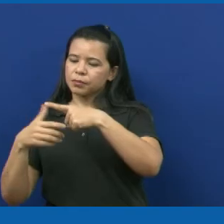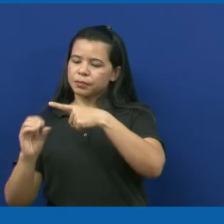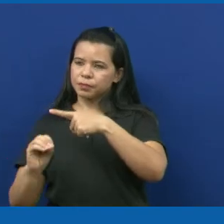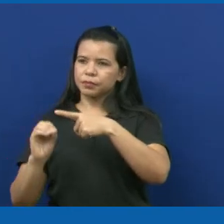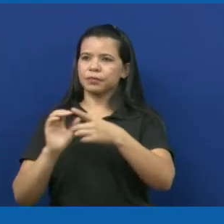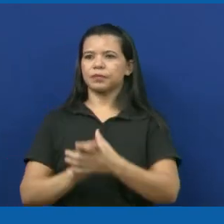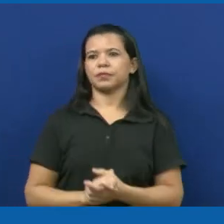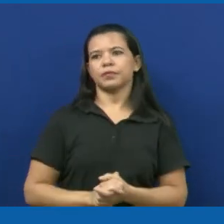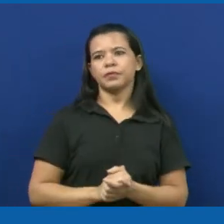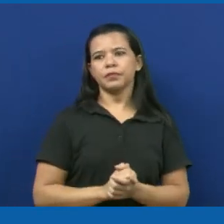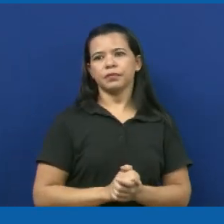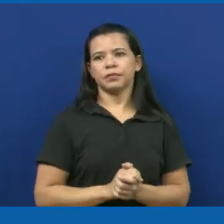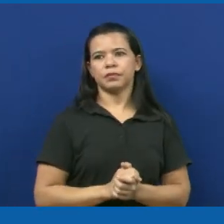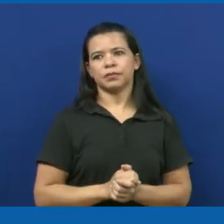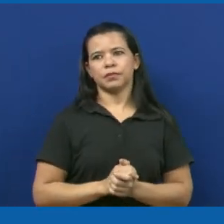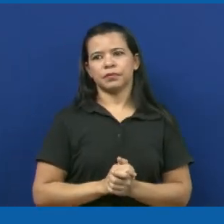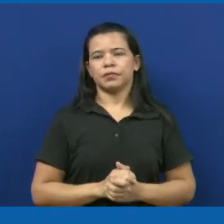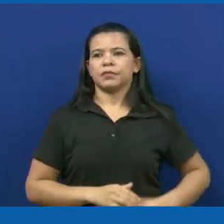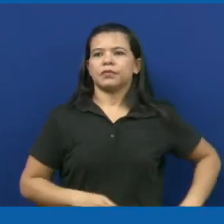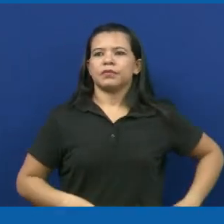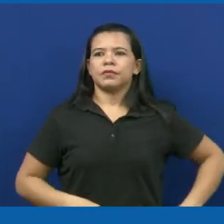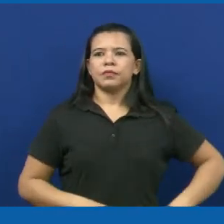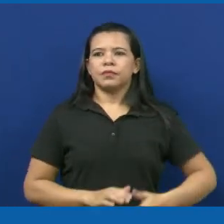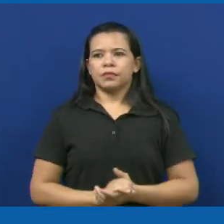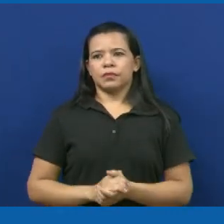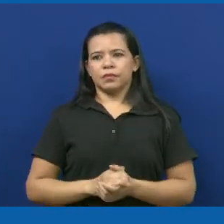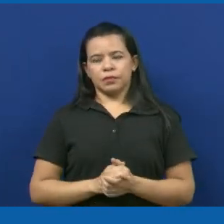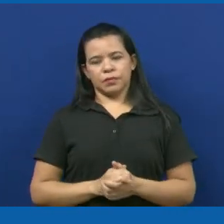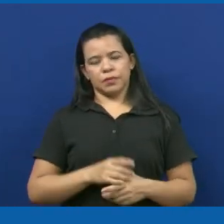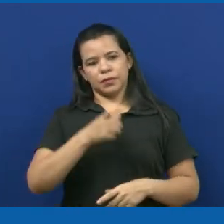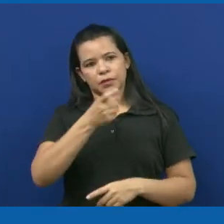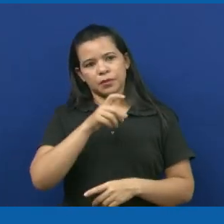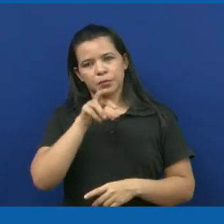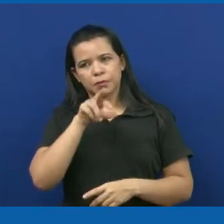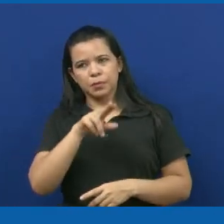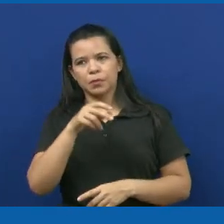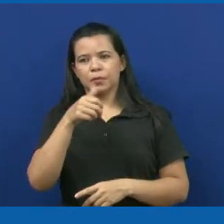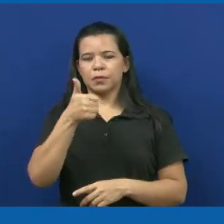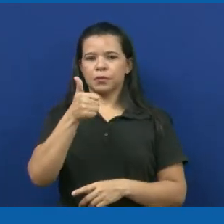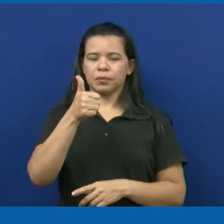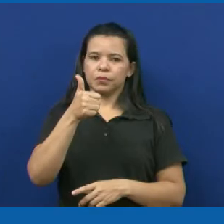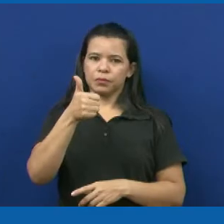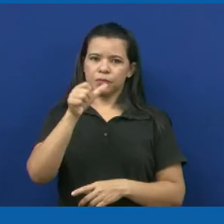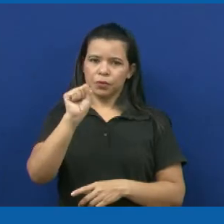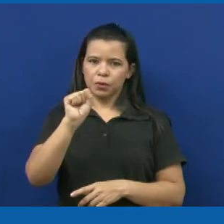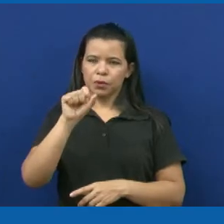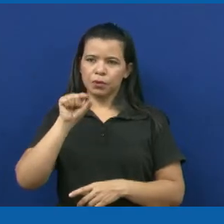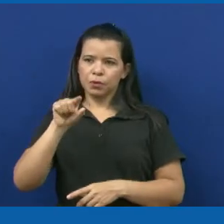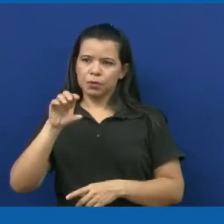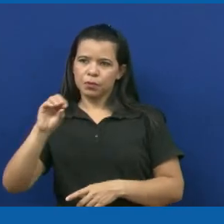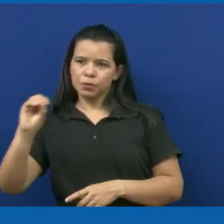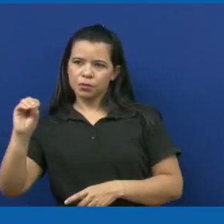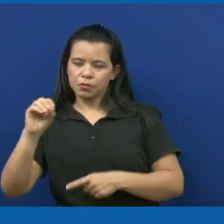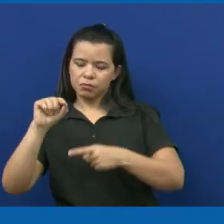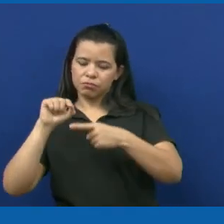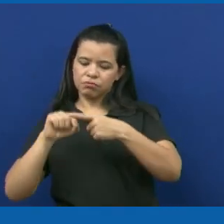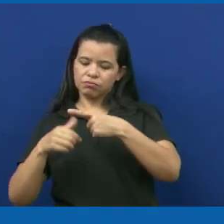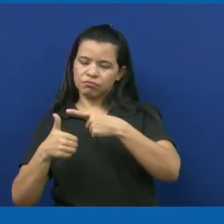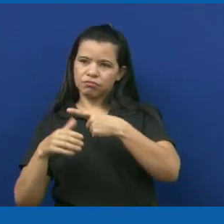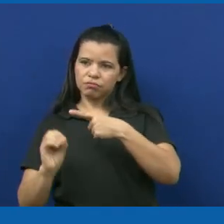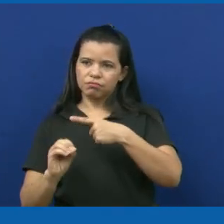15 vezes 1.200 dá 18.000. 18.000 dividido para 10, x é igual a 1.800. Isso quer dizer que seriam